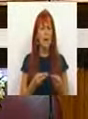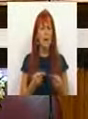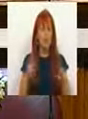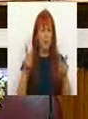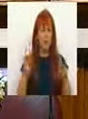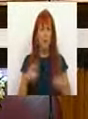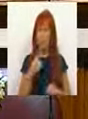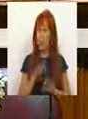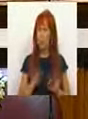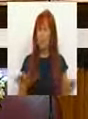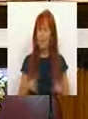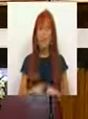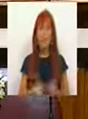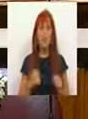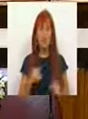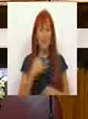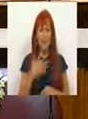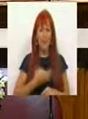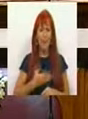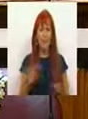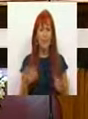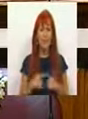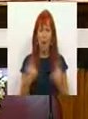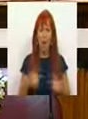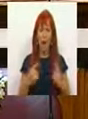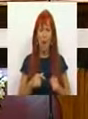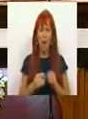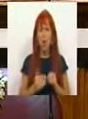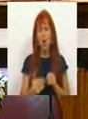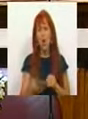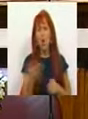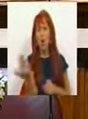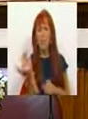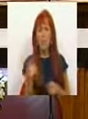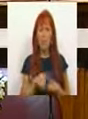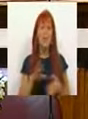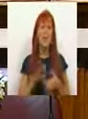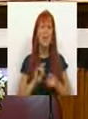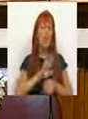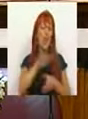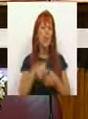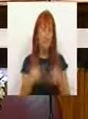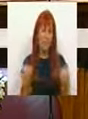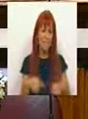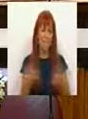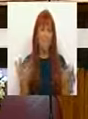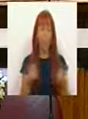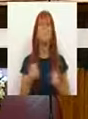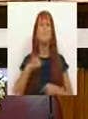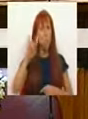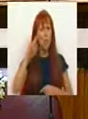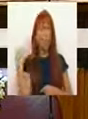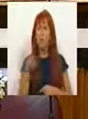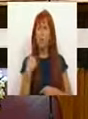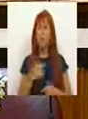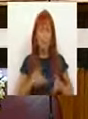matérias muito a sério e estamos em crer que há ainda um longo caminho a percorrer no que toca à inclusão. Mas sabemos